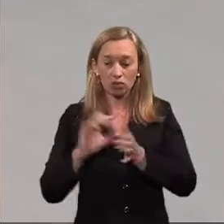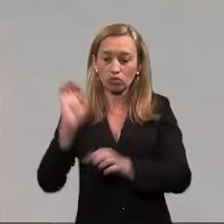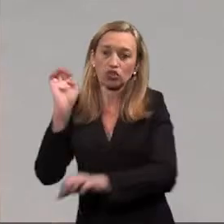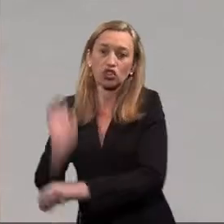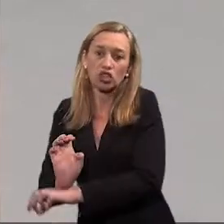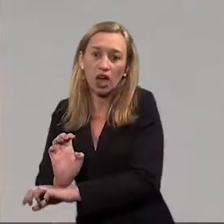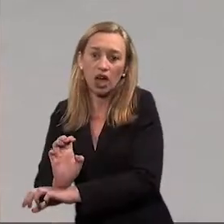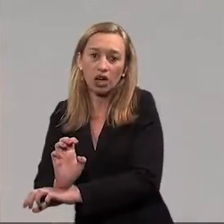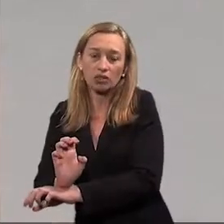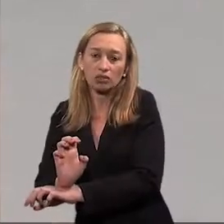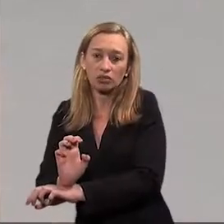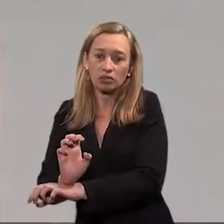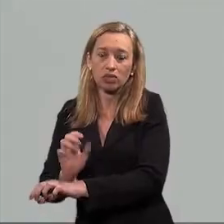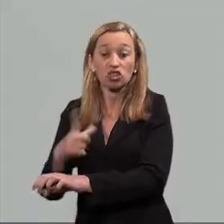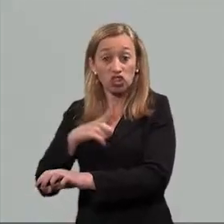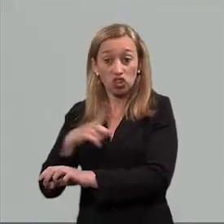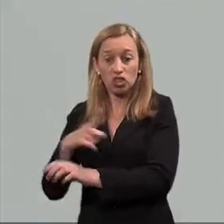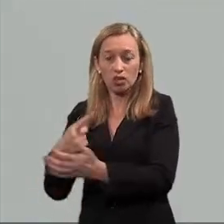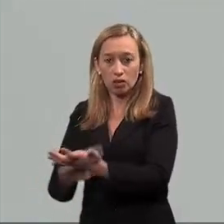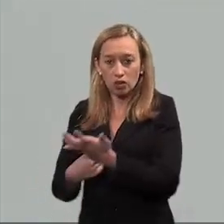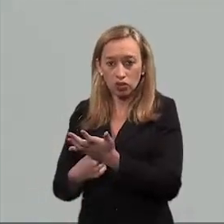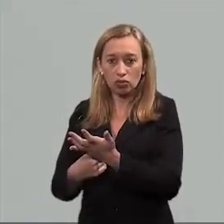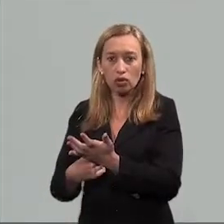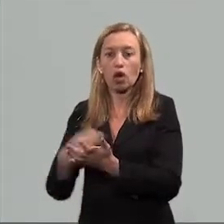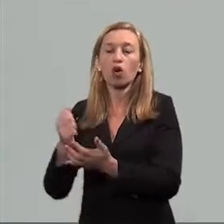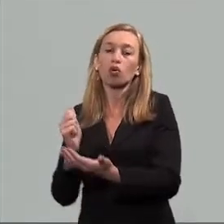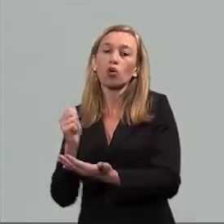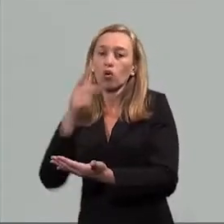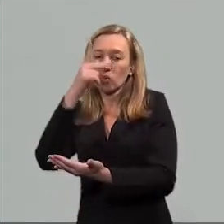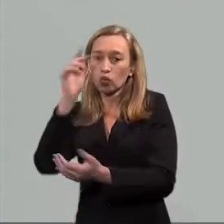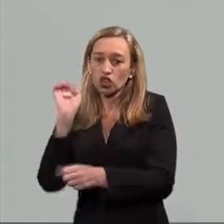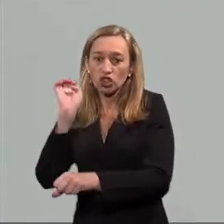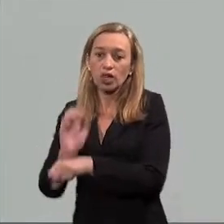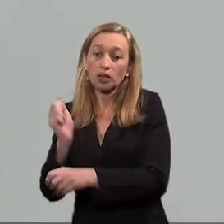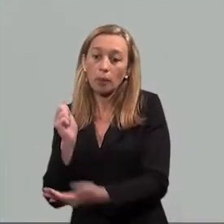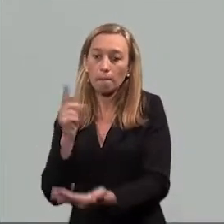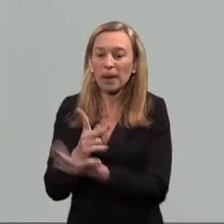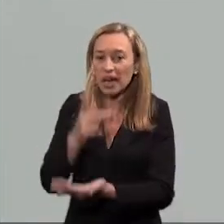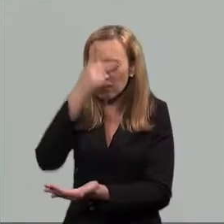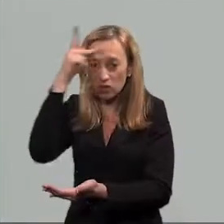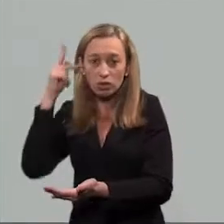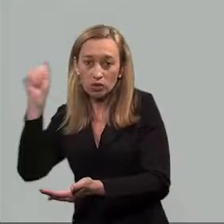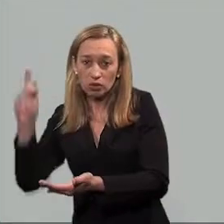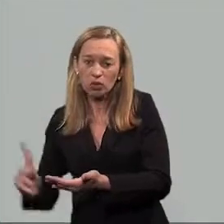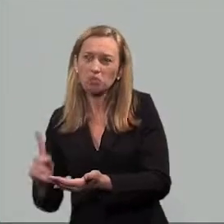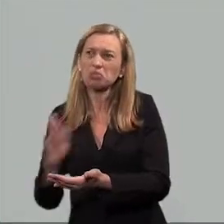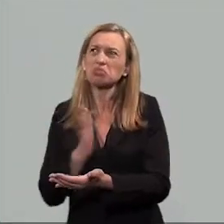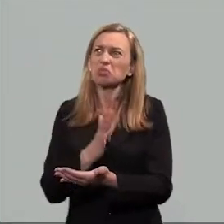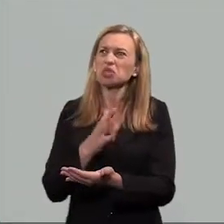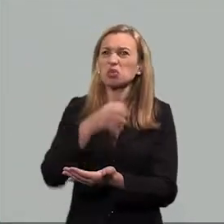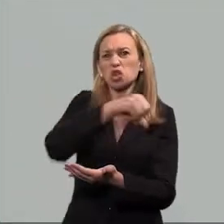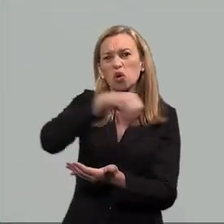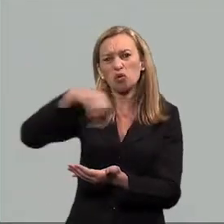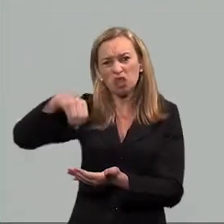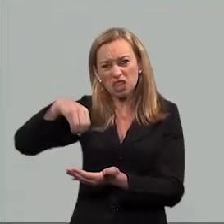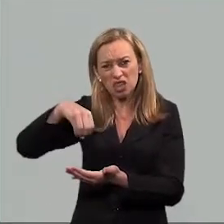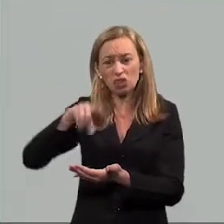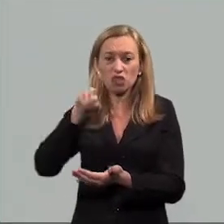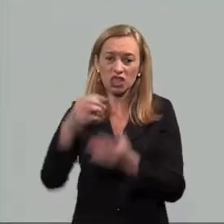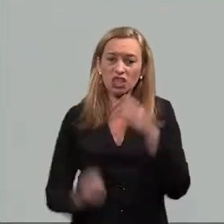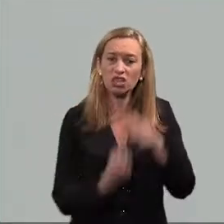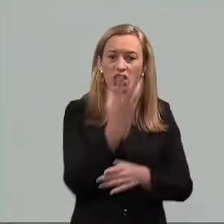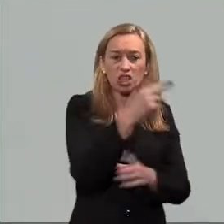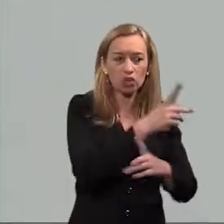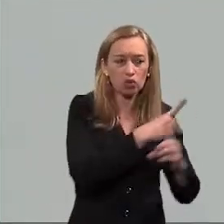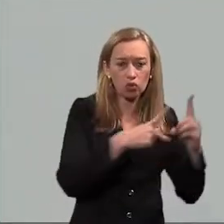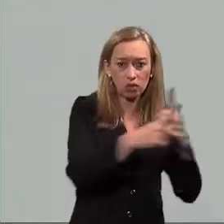seus servidores, eles se aposentavam e o Estado pagava as aposentadorias. No final da década de 90, quando você